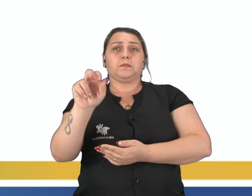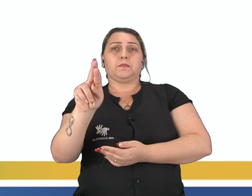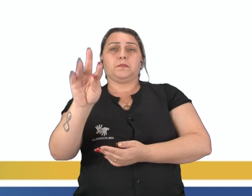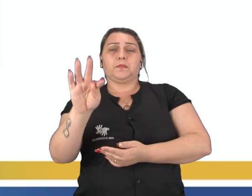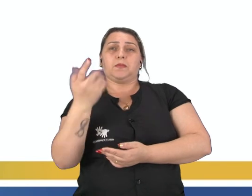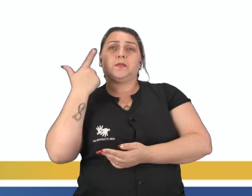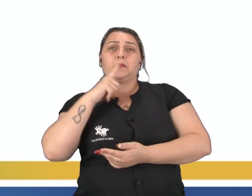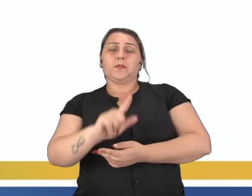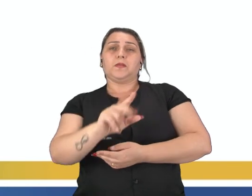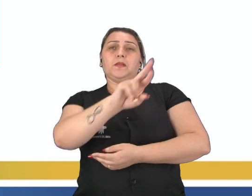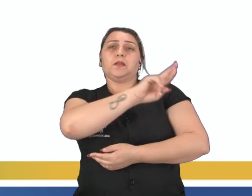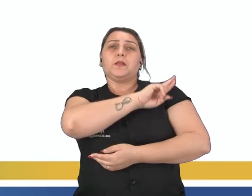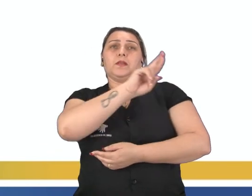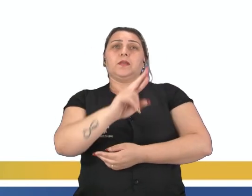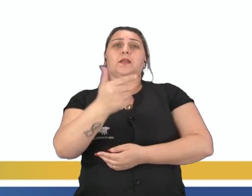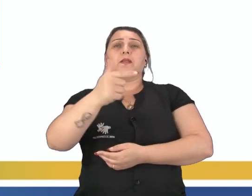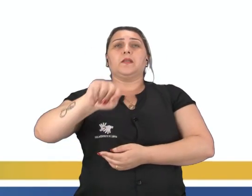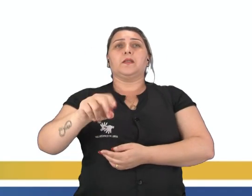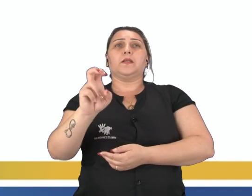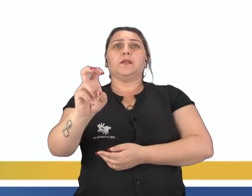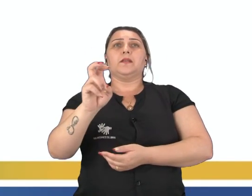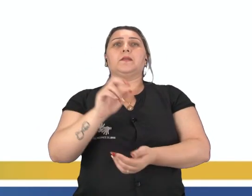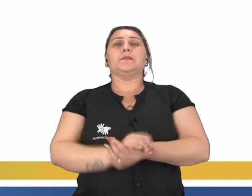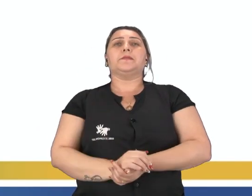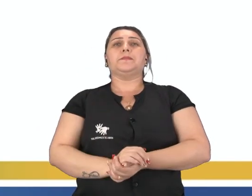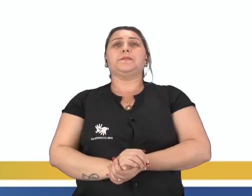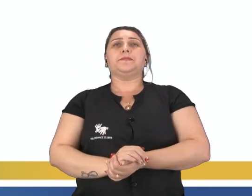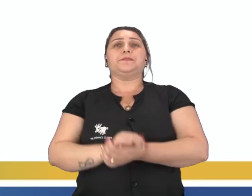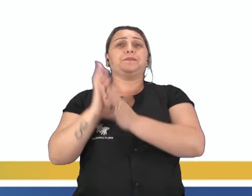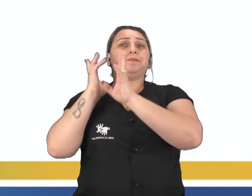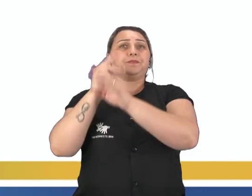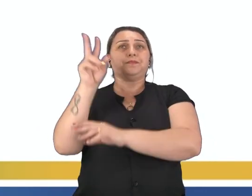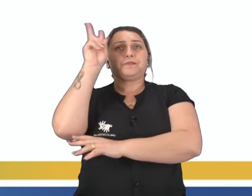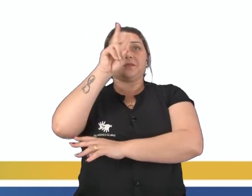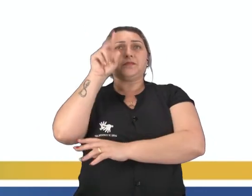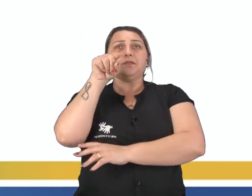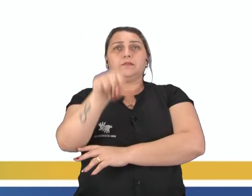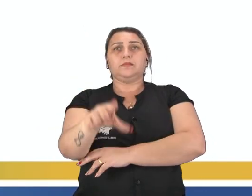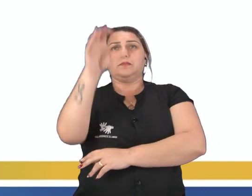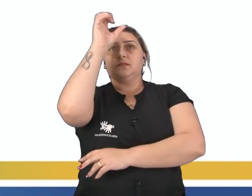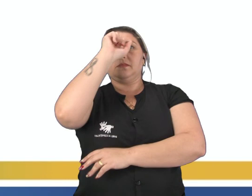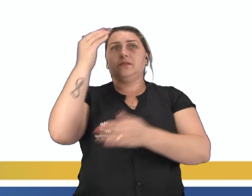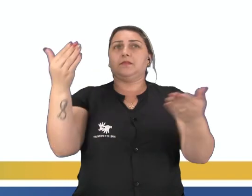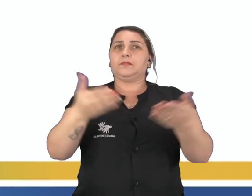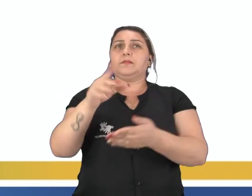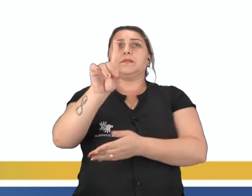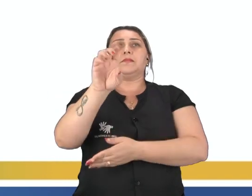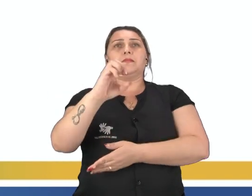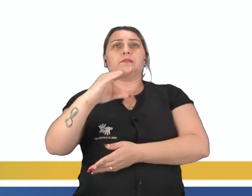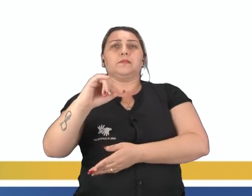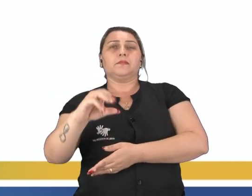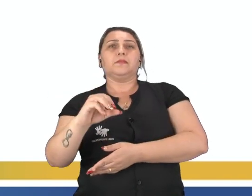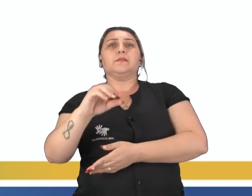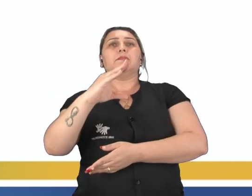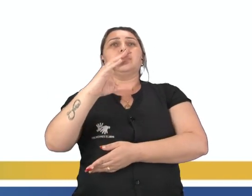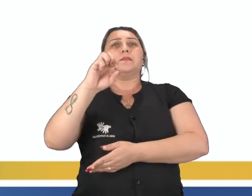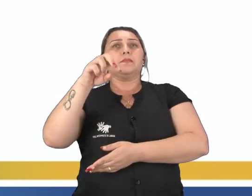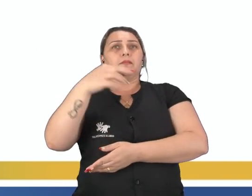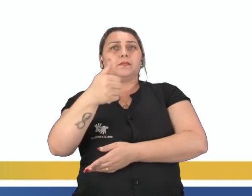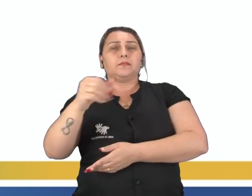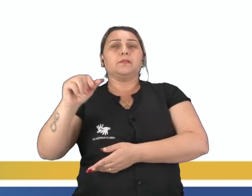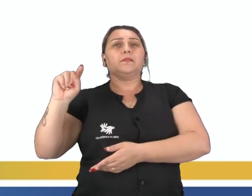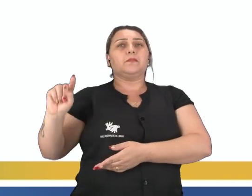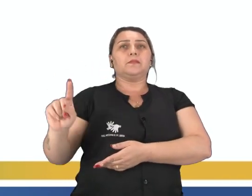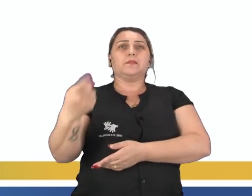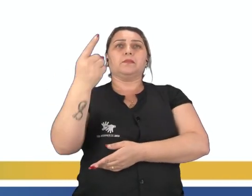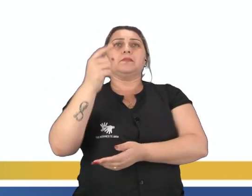aí nós conseguimos representar o ponto 2,5. Então, para lembrar, hoje nós aprendemos sobre décimos,